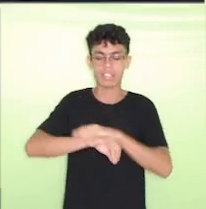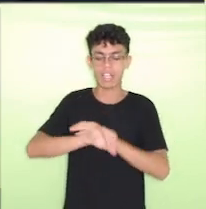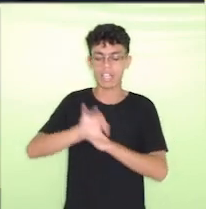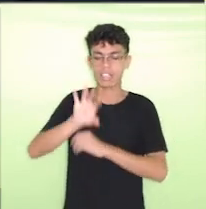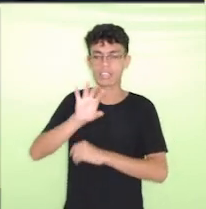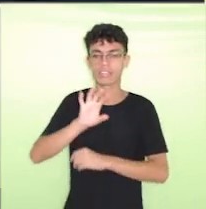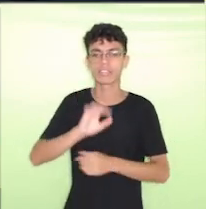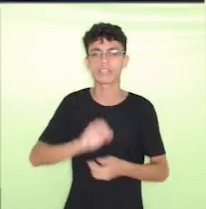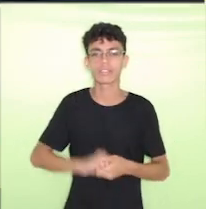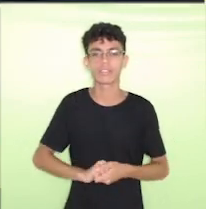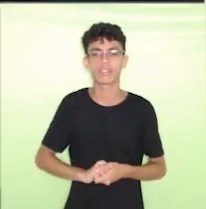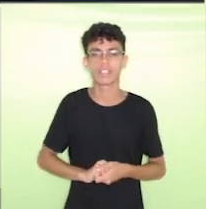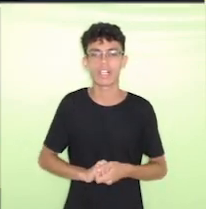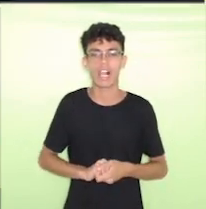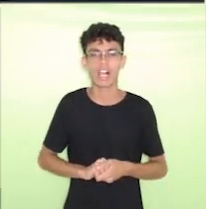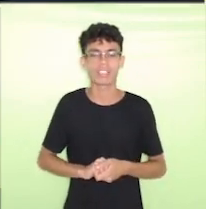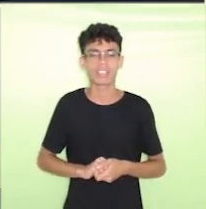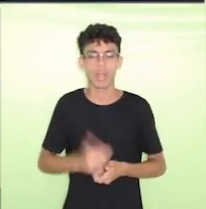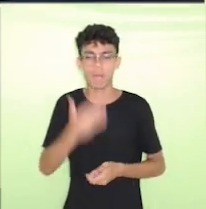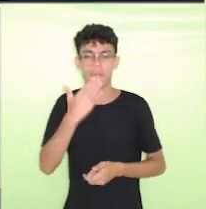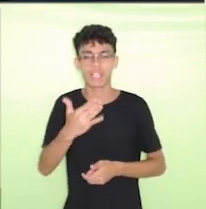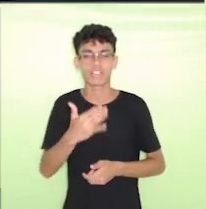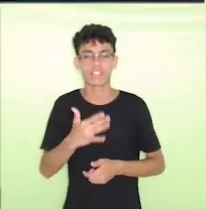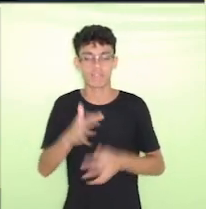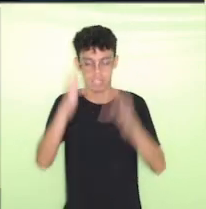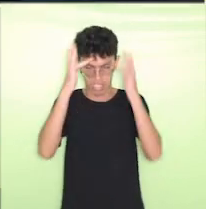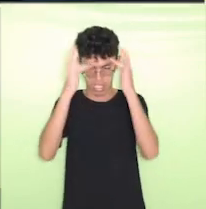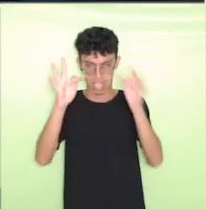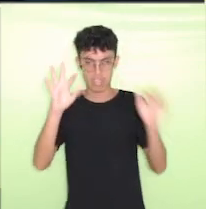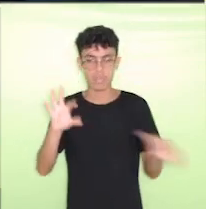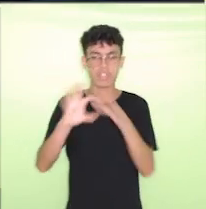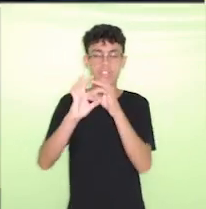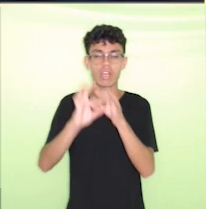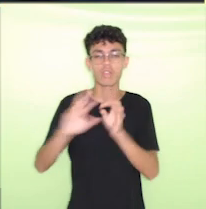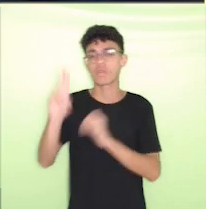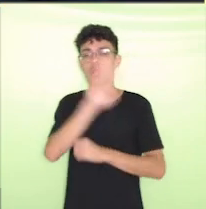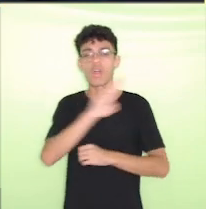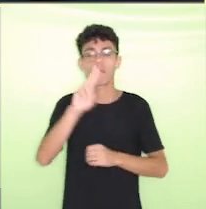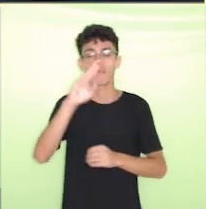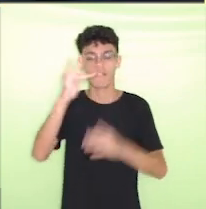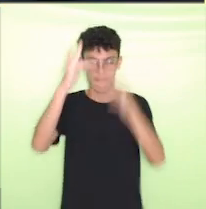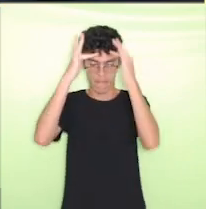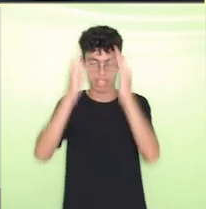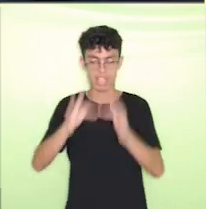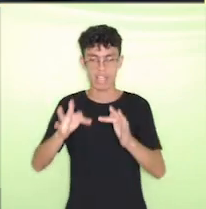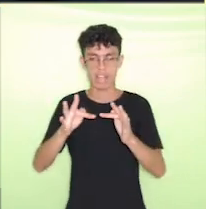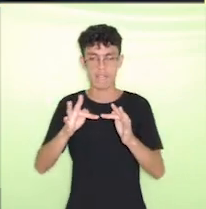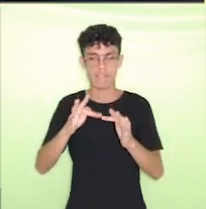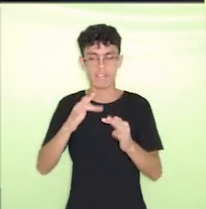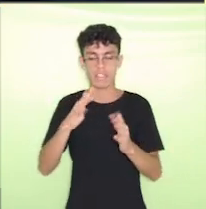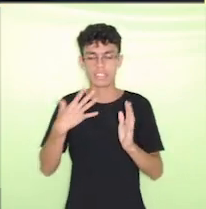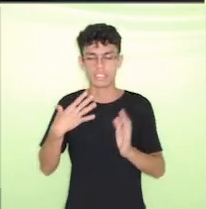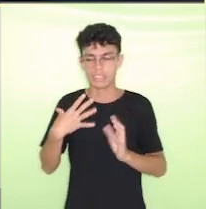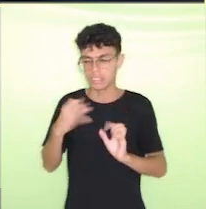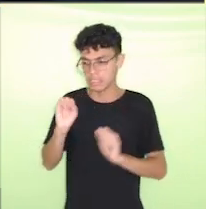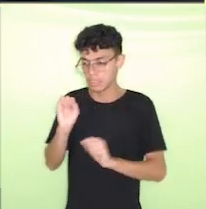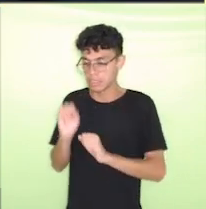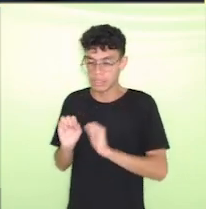os torpes pedem fidelidade uns aos outros. Em nome da fidelidade, resistem e